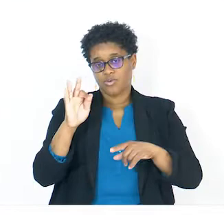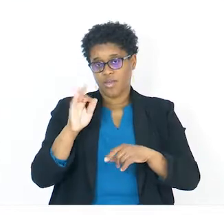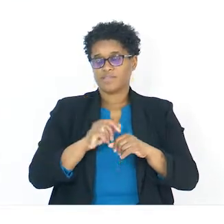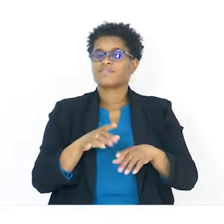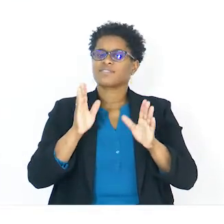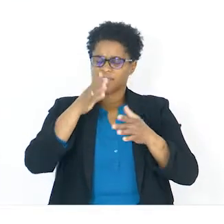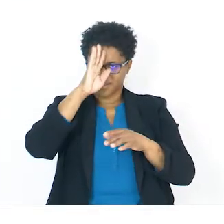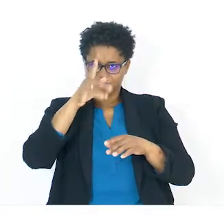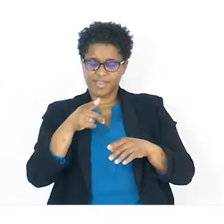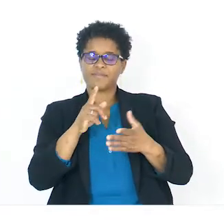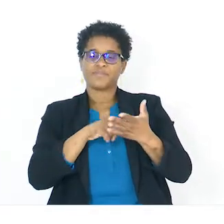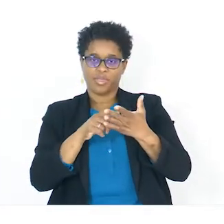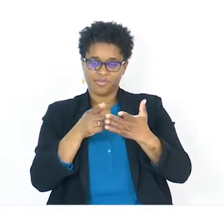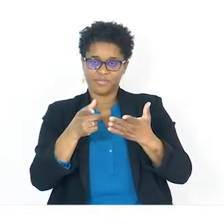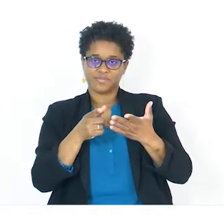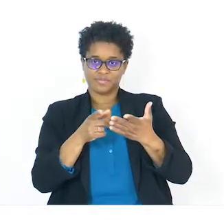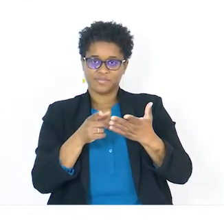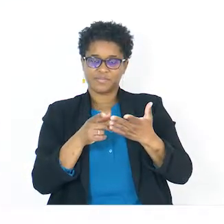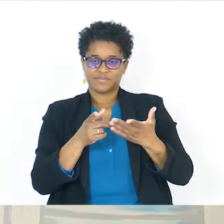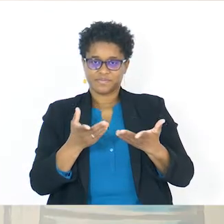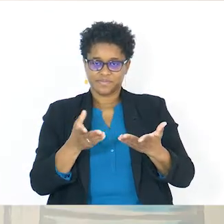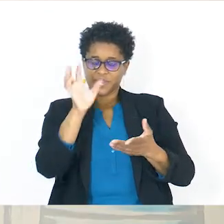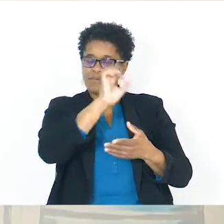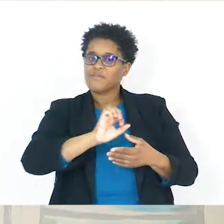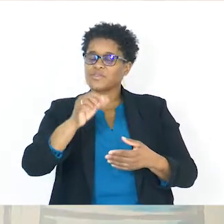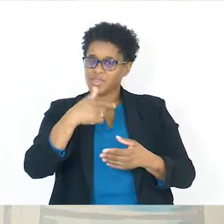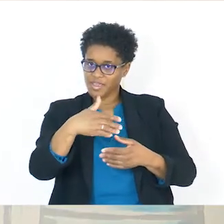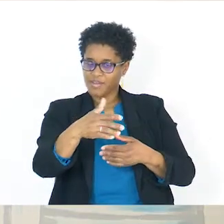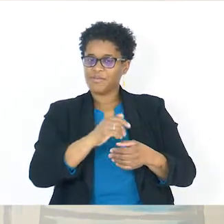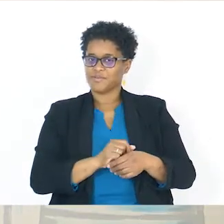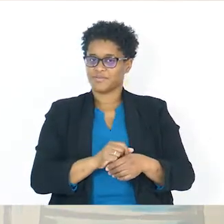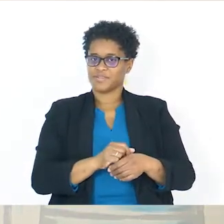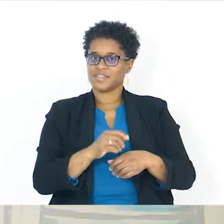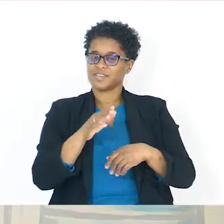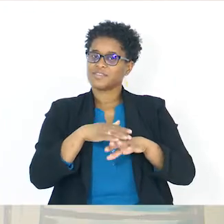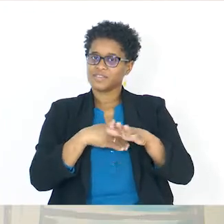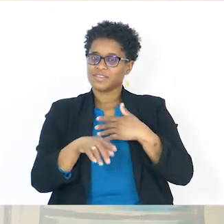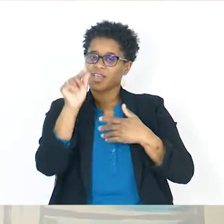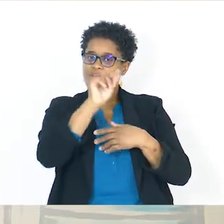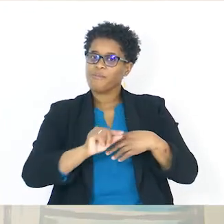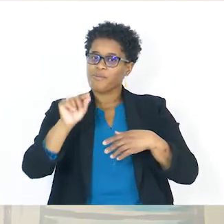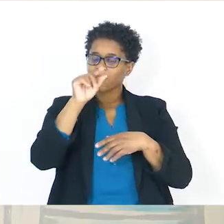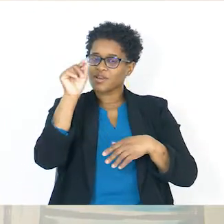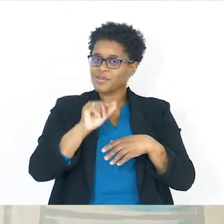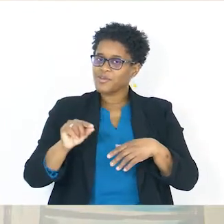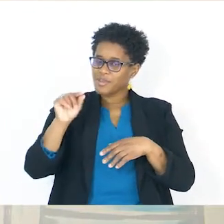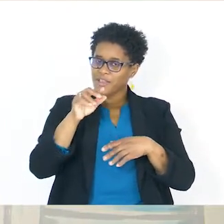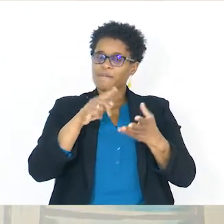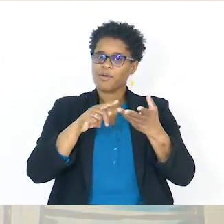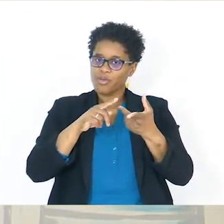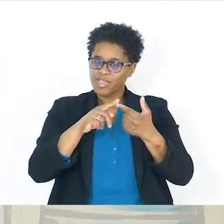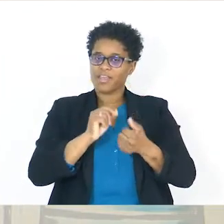vezes 4. E já sabem a tabuada. Ou vocês terão que usar as bolinhas